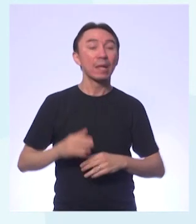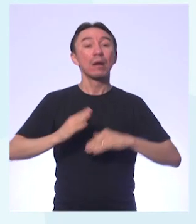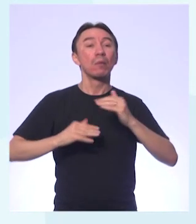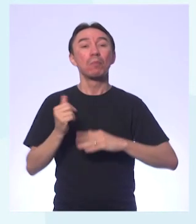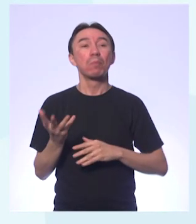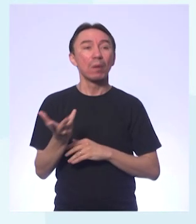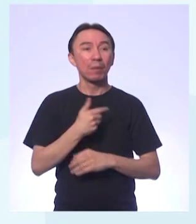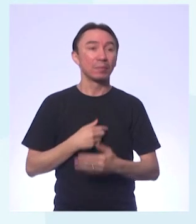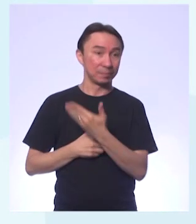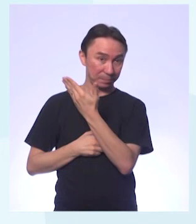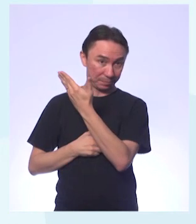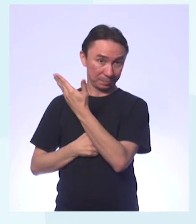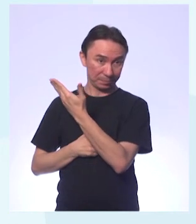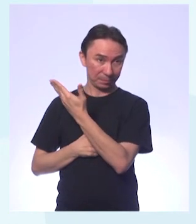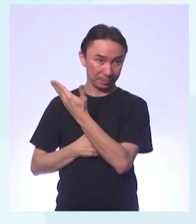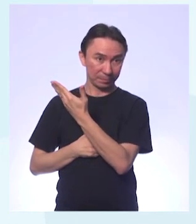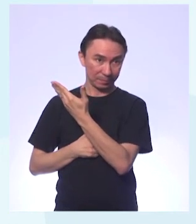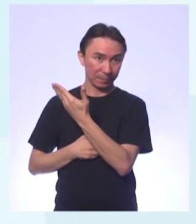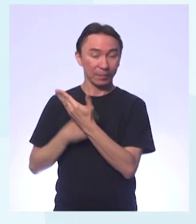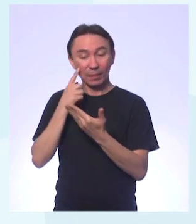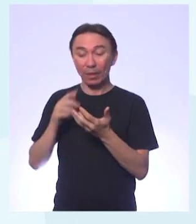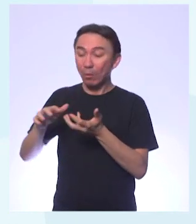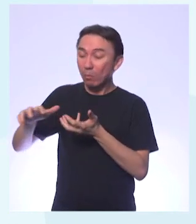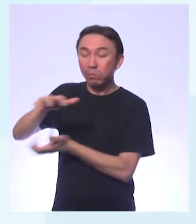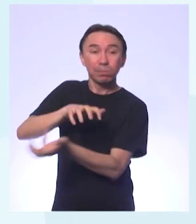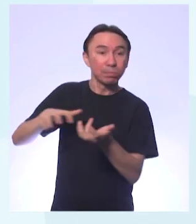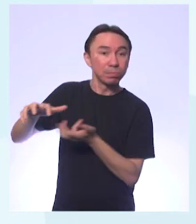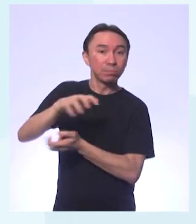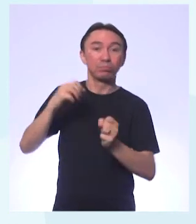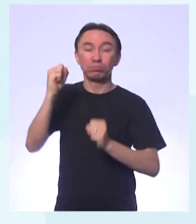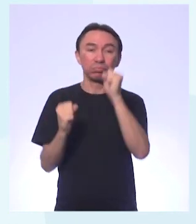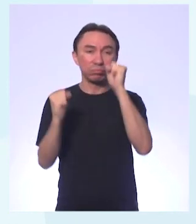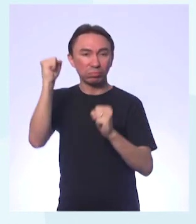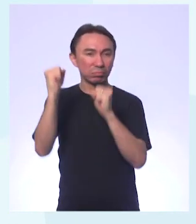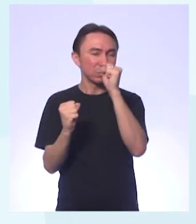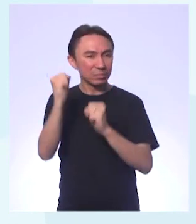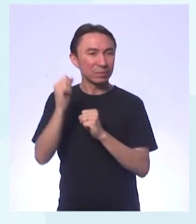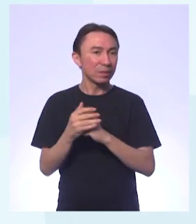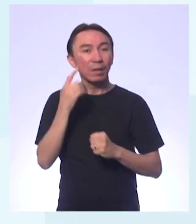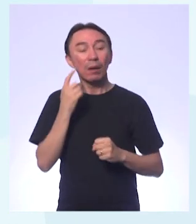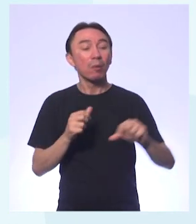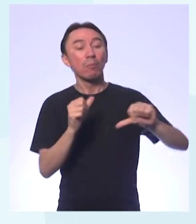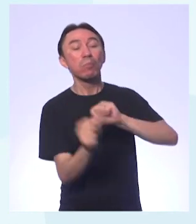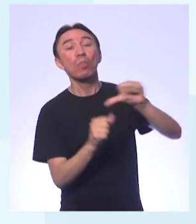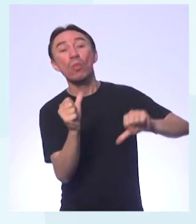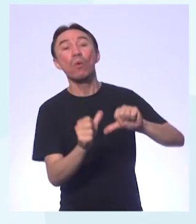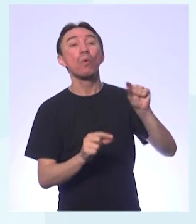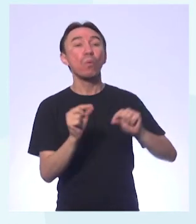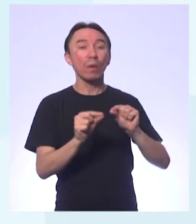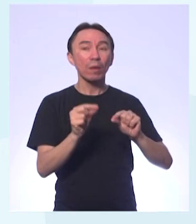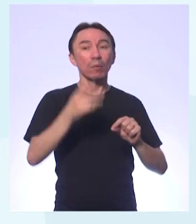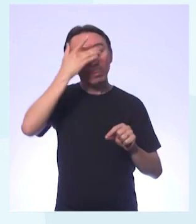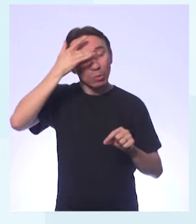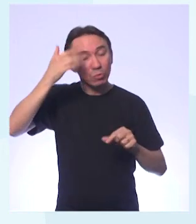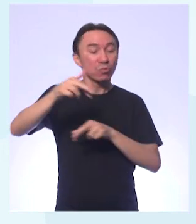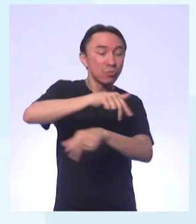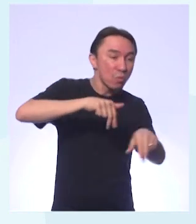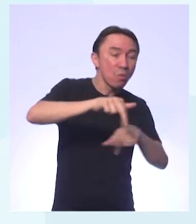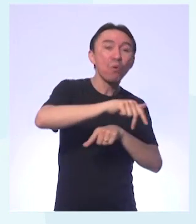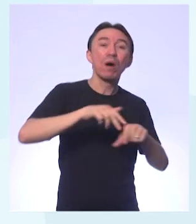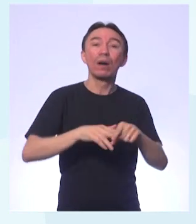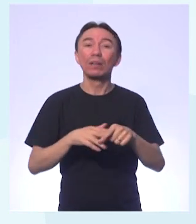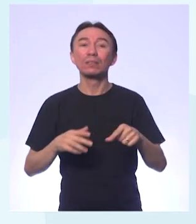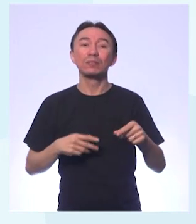impactos da Revolução Industrial na produção e circulação de povos, produtos e culturas. E